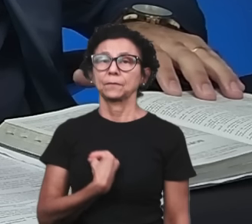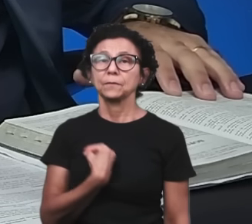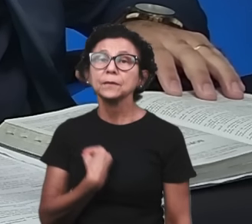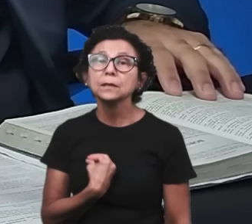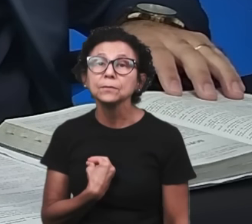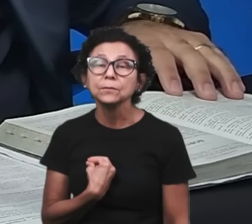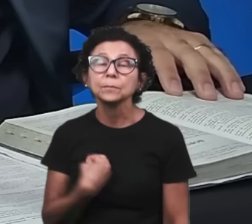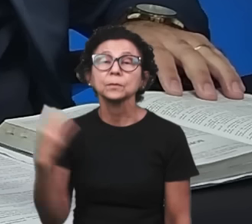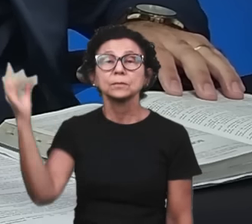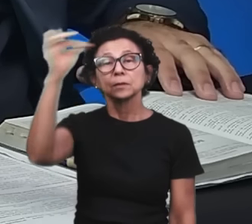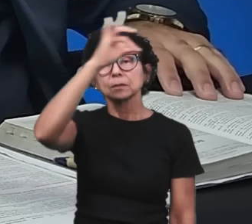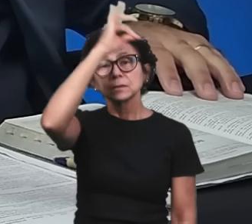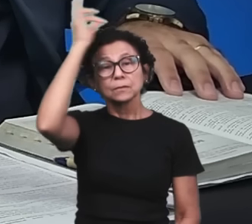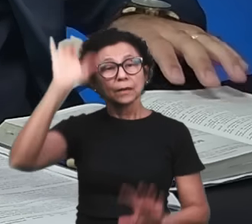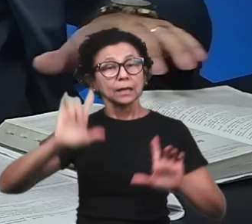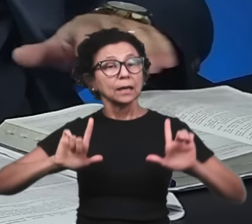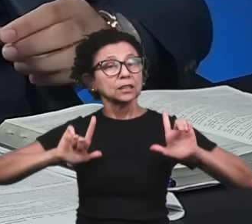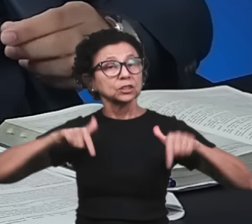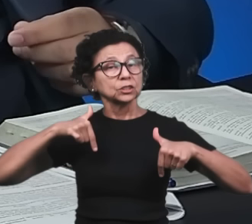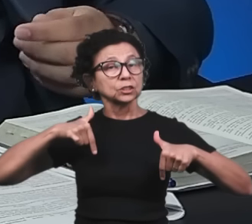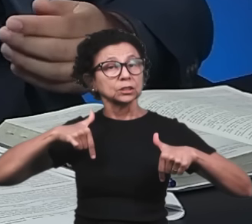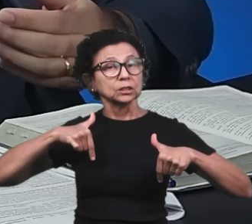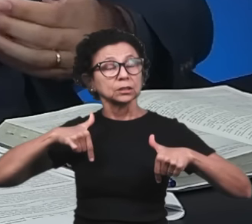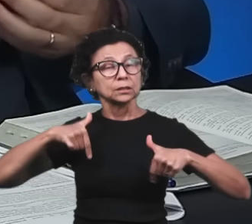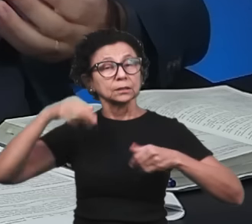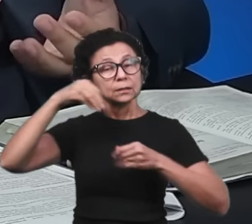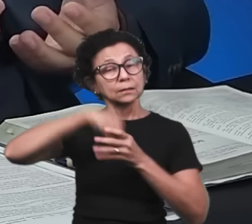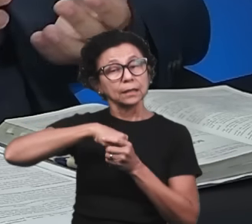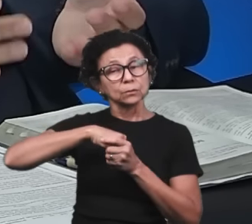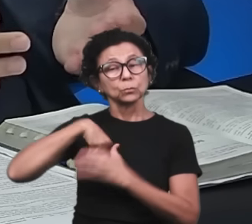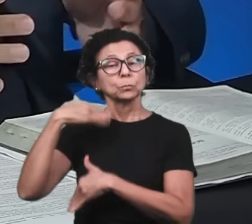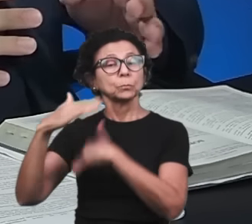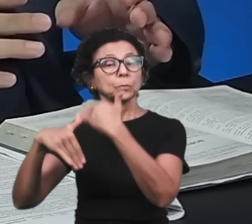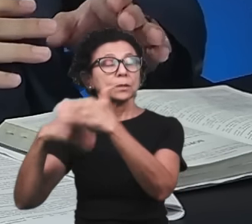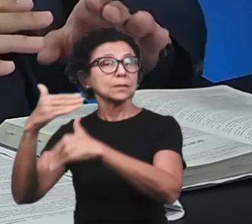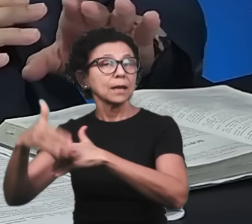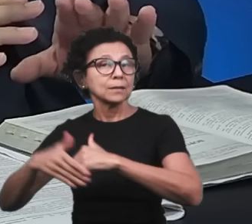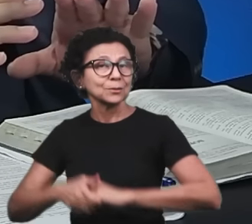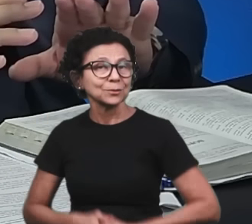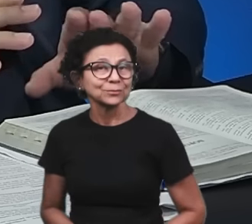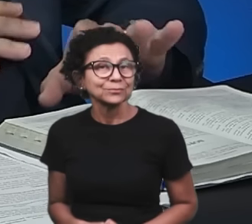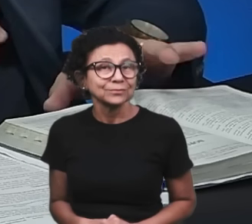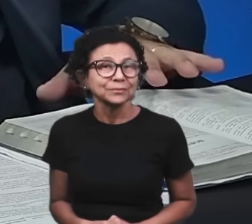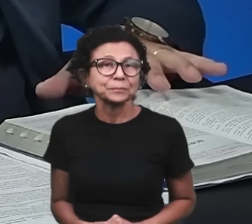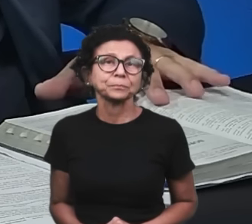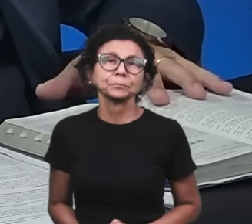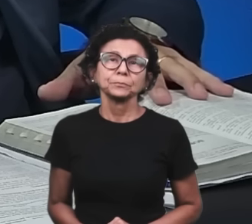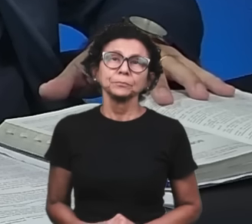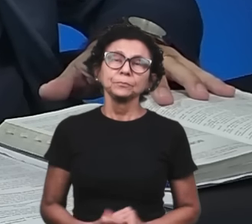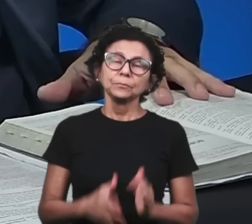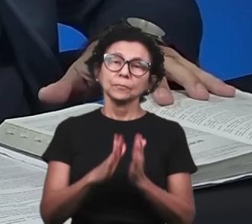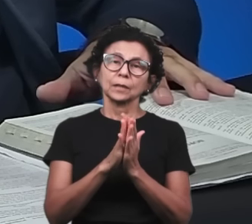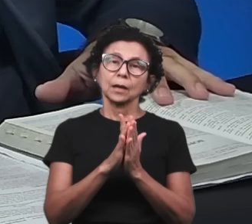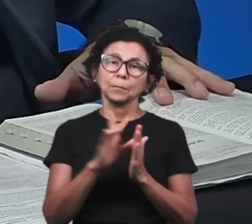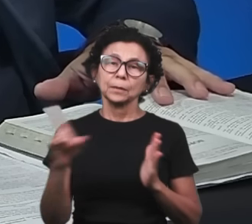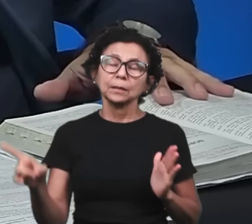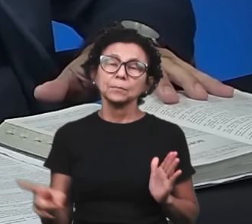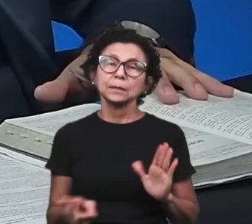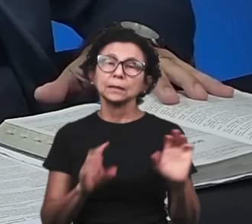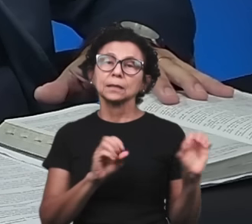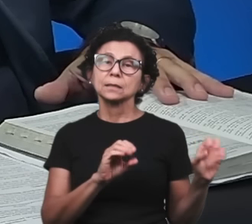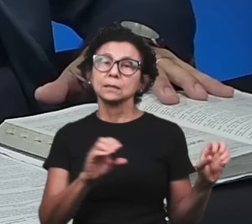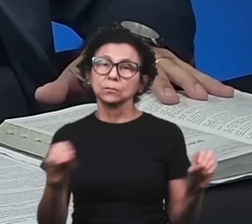Isso é o processo. O processo é que essa fé ela não envelheça. Assim como a Bíblia diz assim, a fé vem pelo ouvir